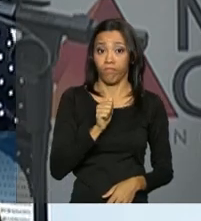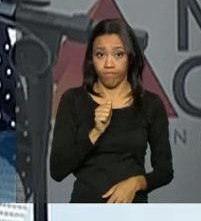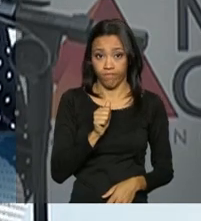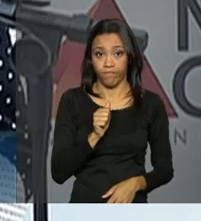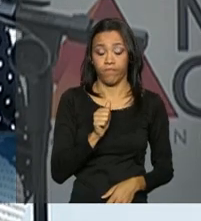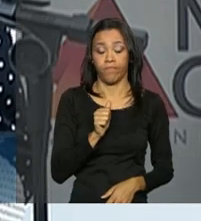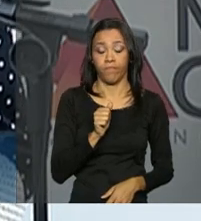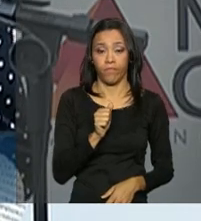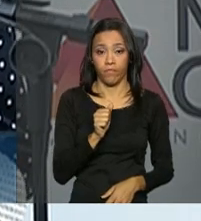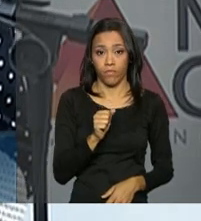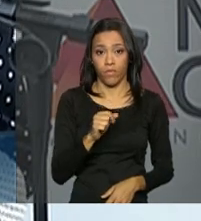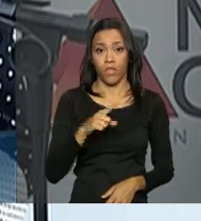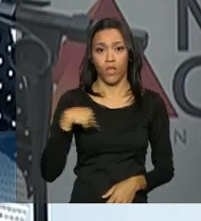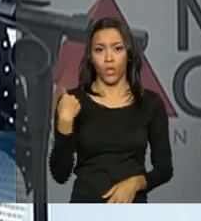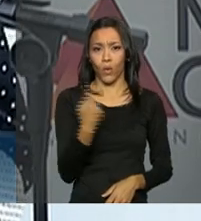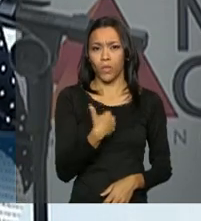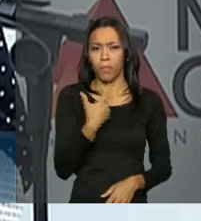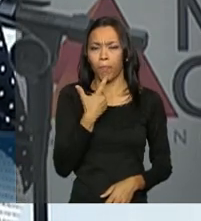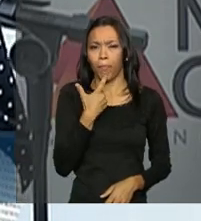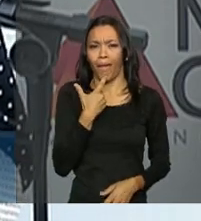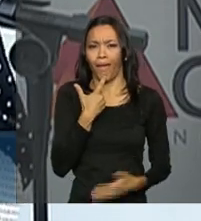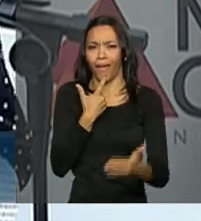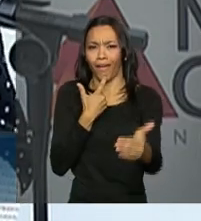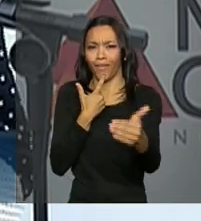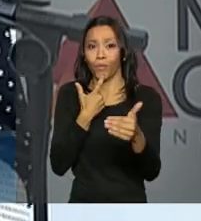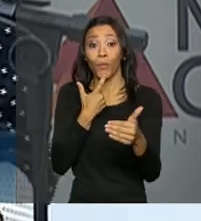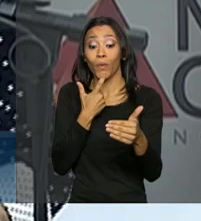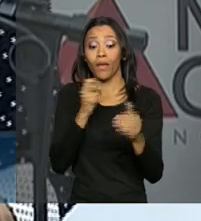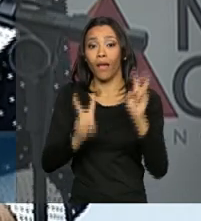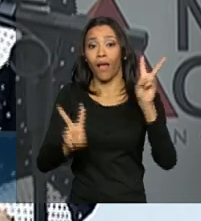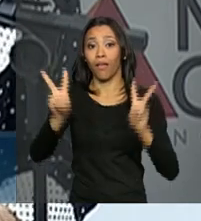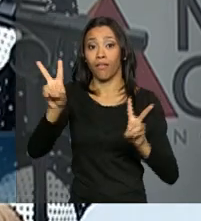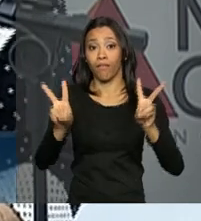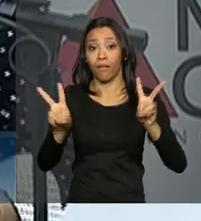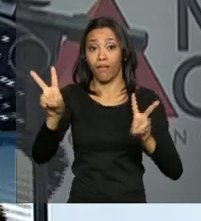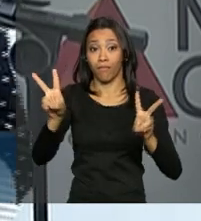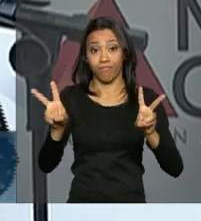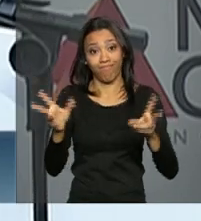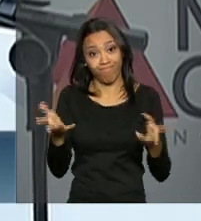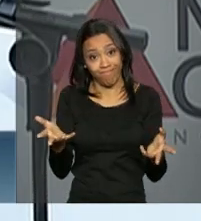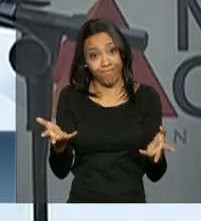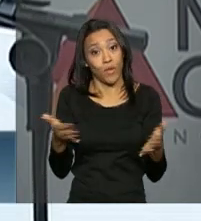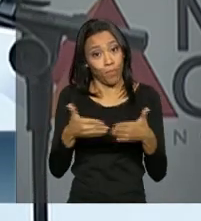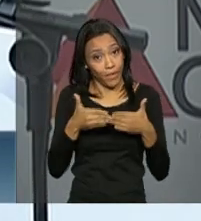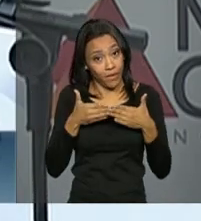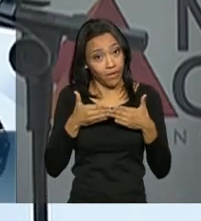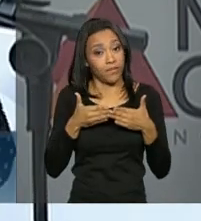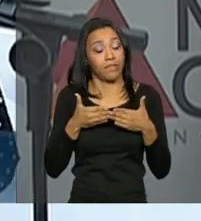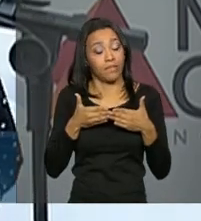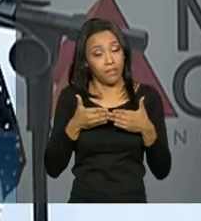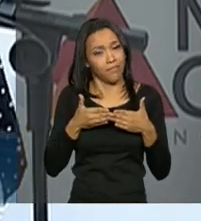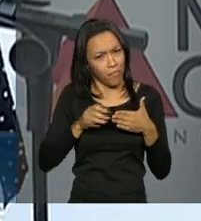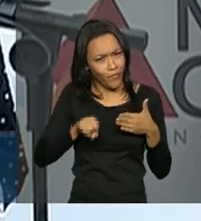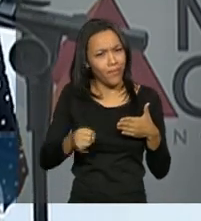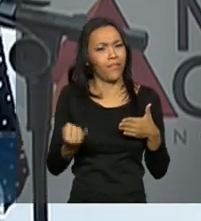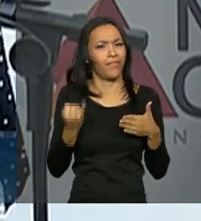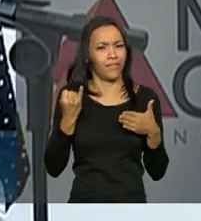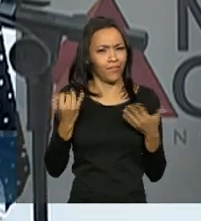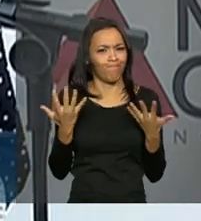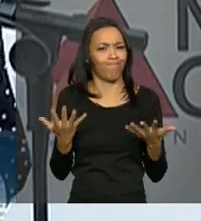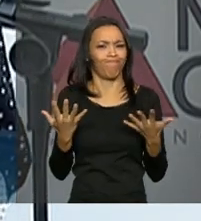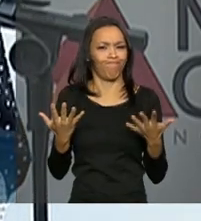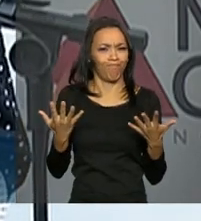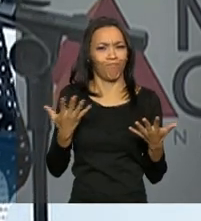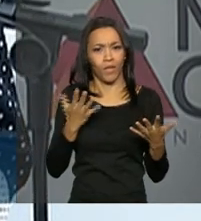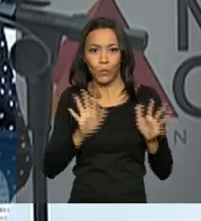que nós estamos às vésperas do Carnaval. Eu peço, então, que todos aproveitem esses dias